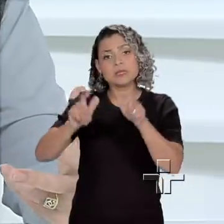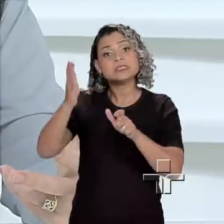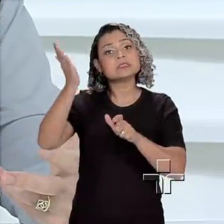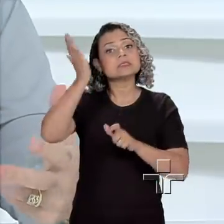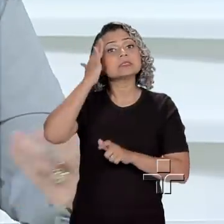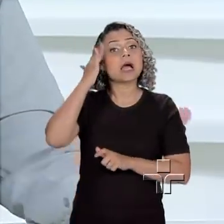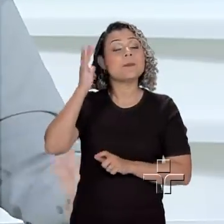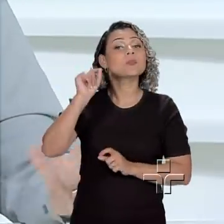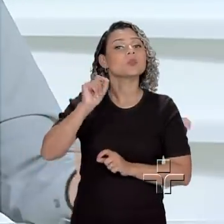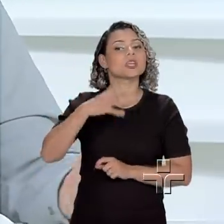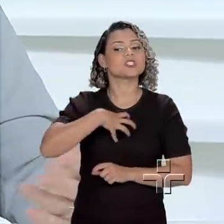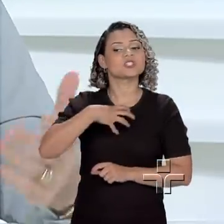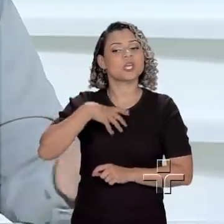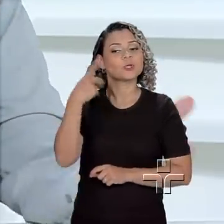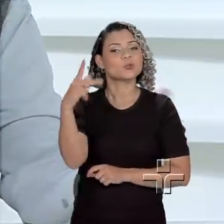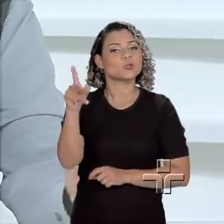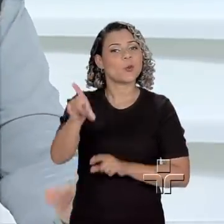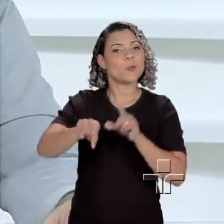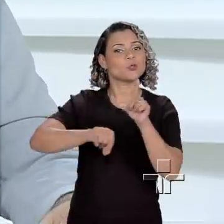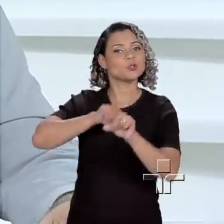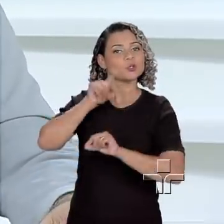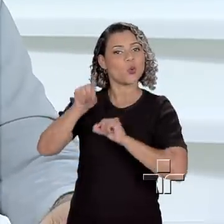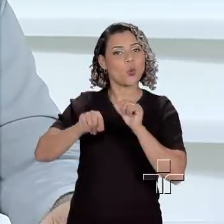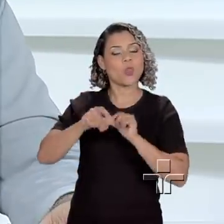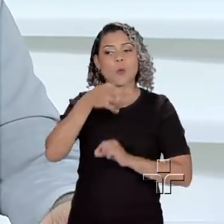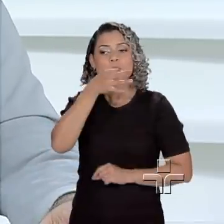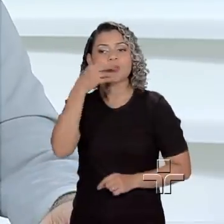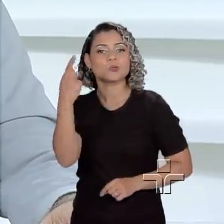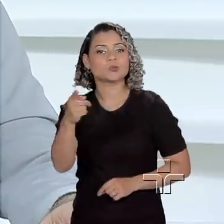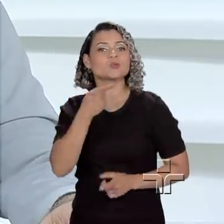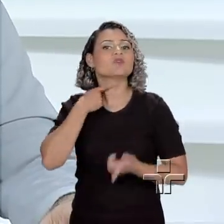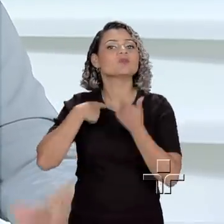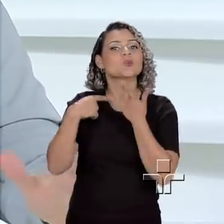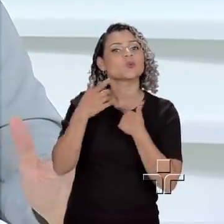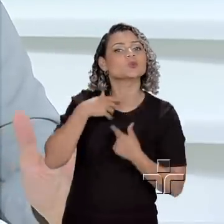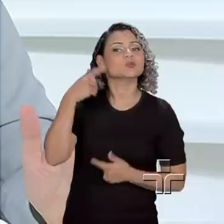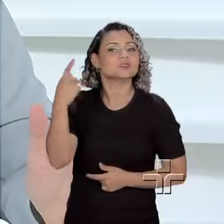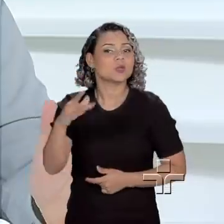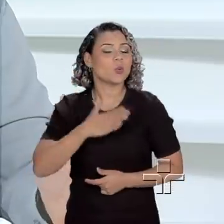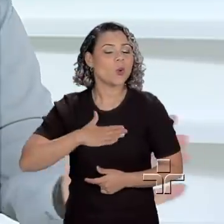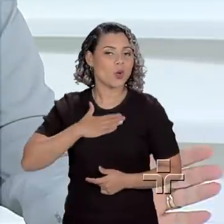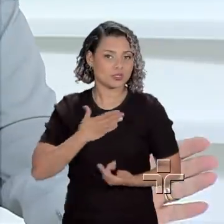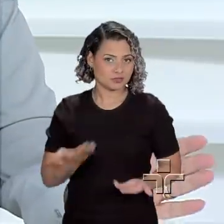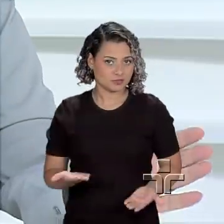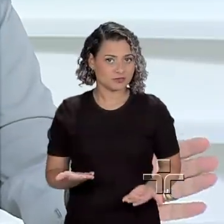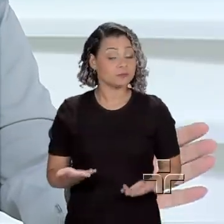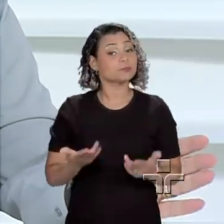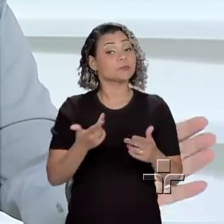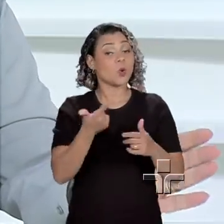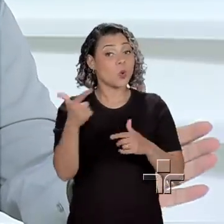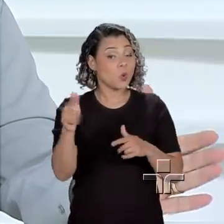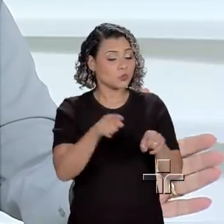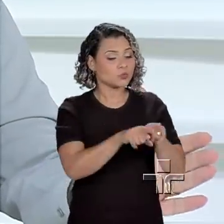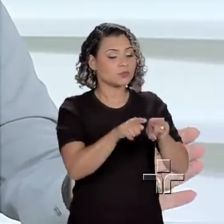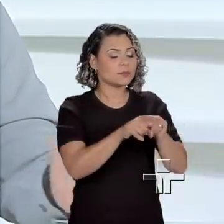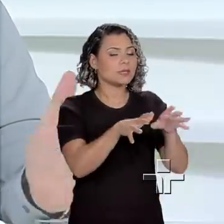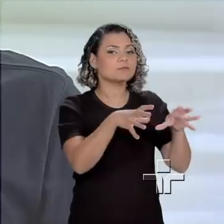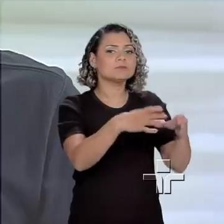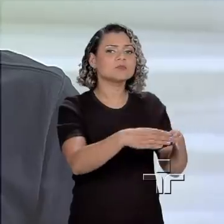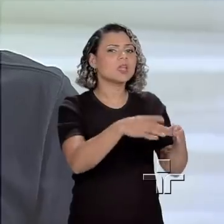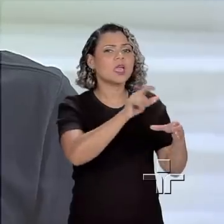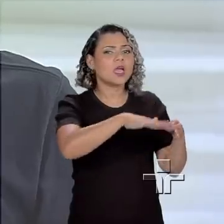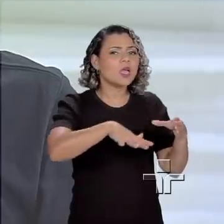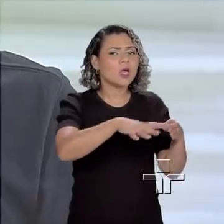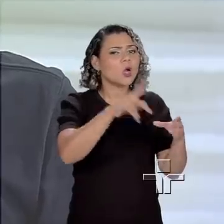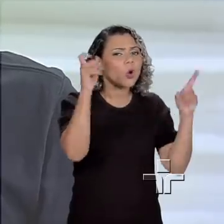suas preferências parece razoável. Isso acontece em supermercado, acontece em diversos lugares. Mas existe um outro contexto de privacidade bastante complicado,